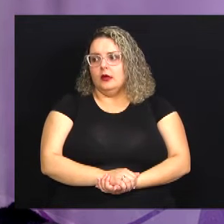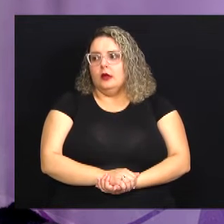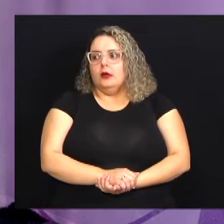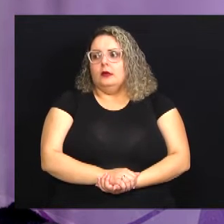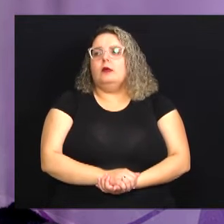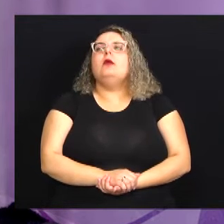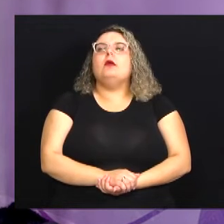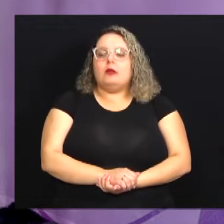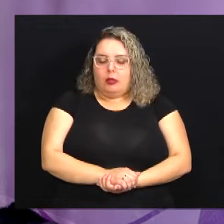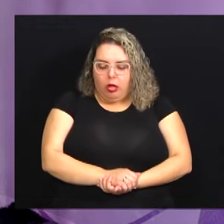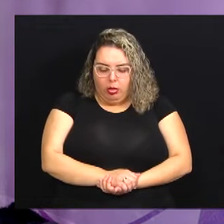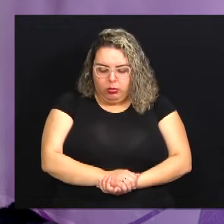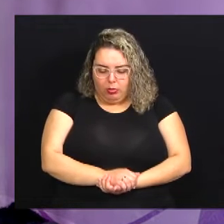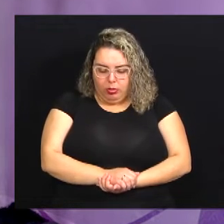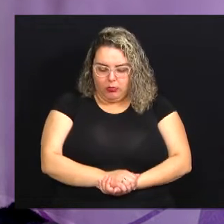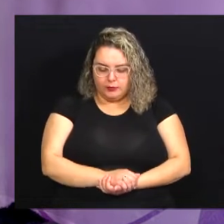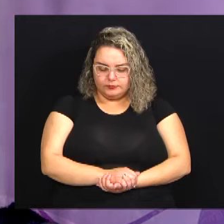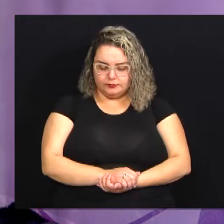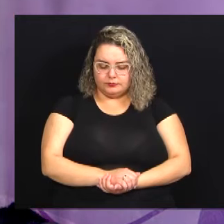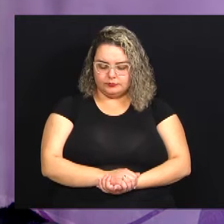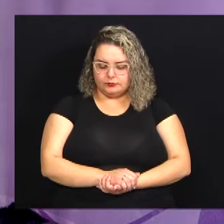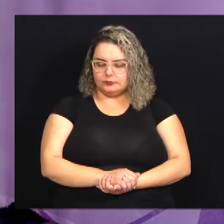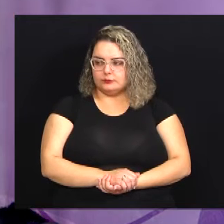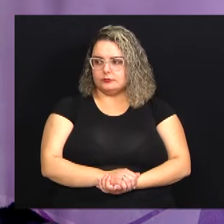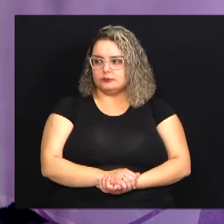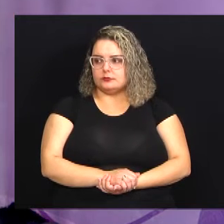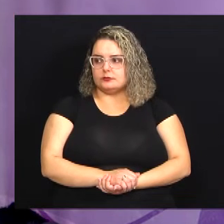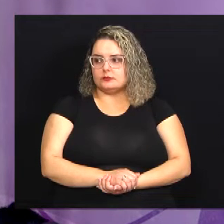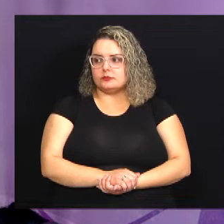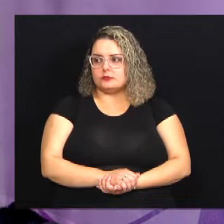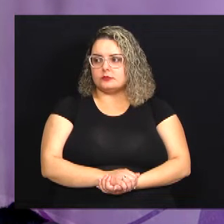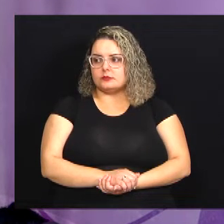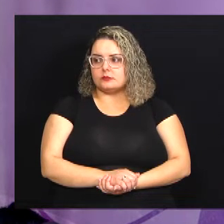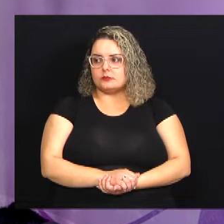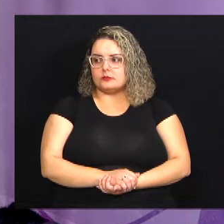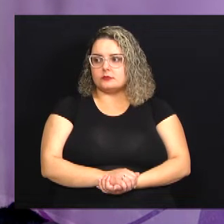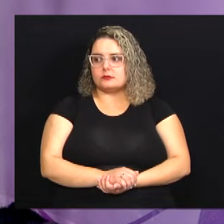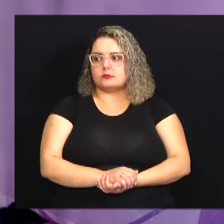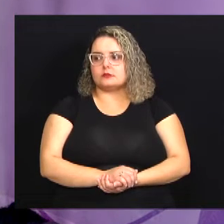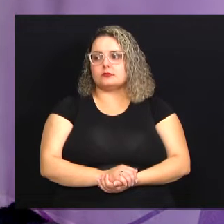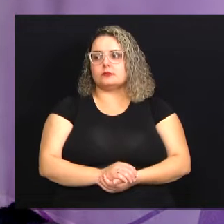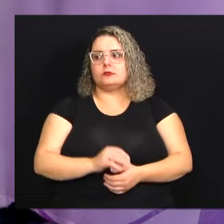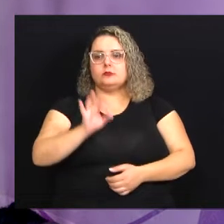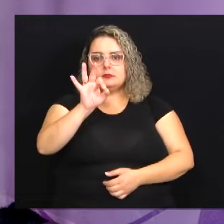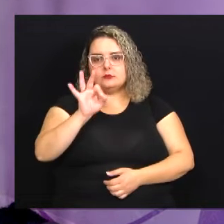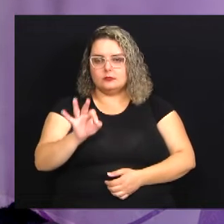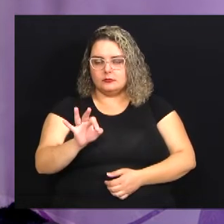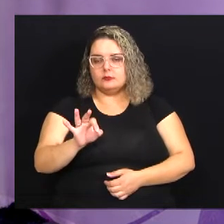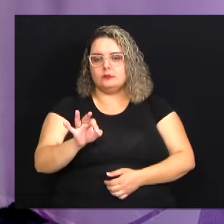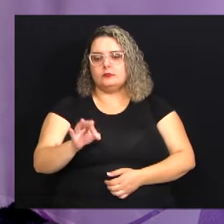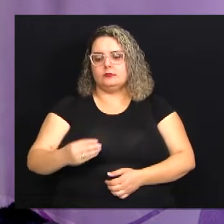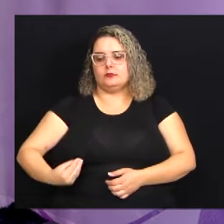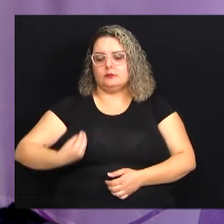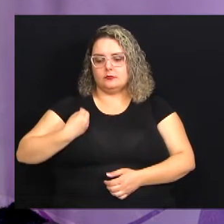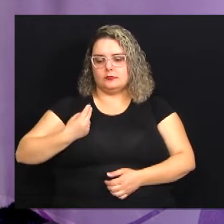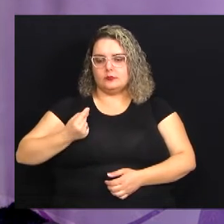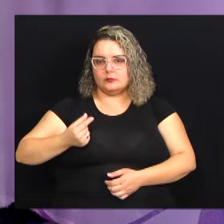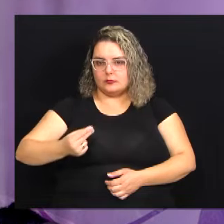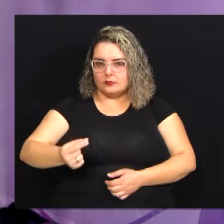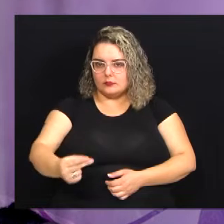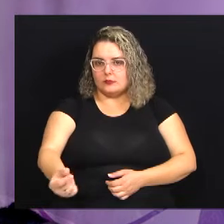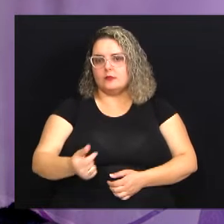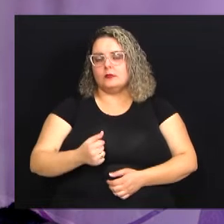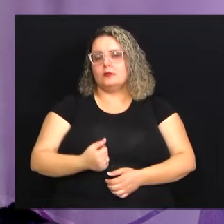Olha, isso vem junto proporcionalmente com o envelhecimento da nossa